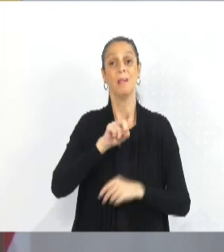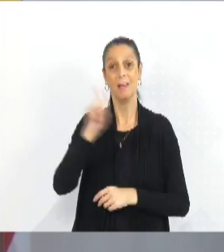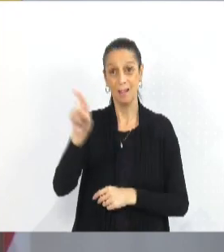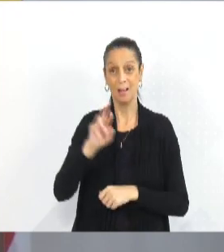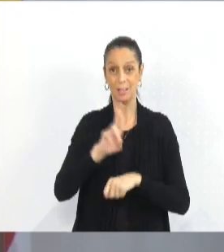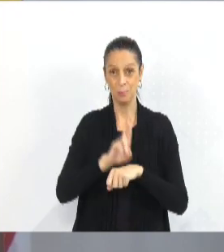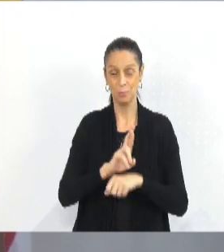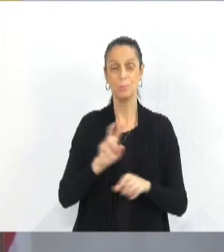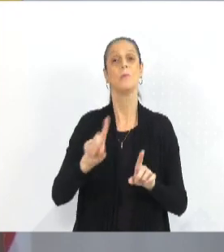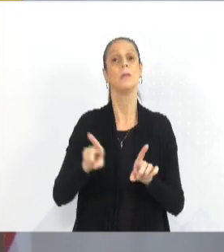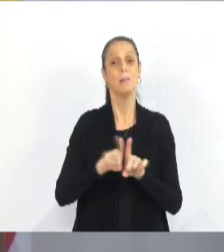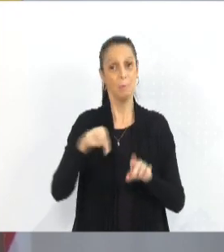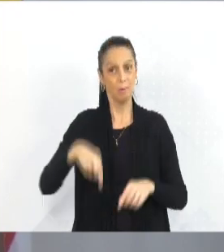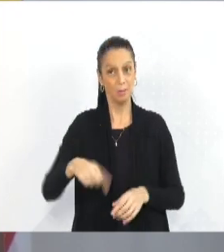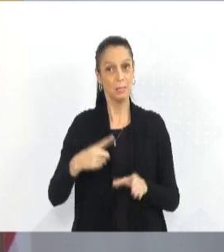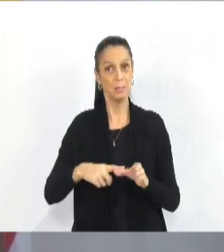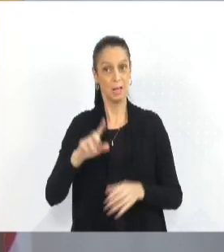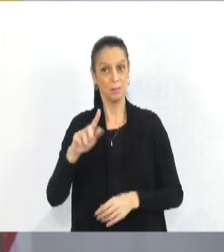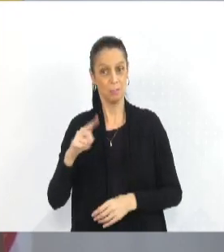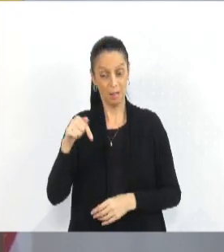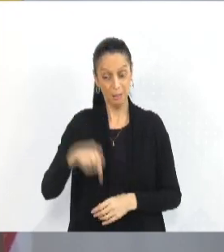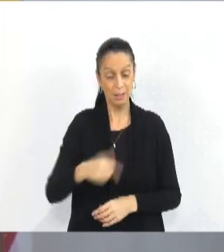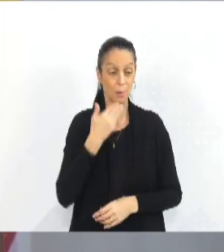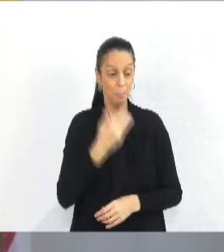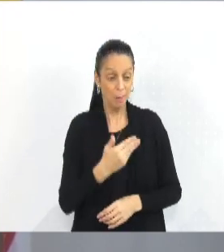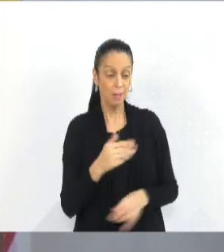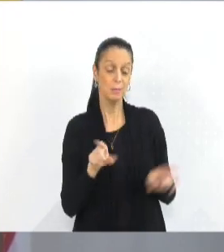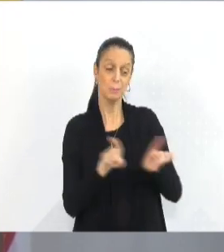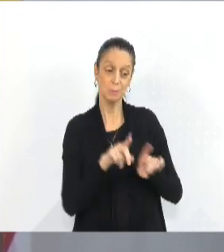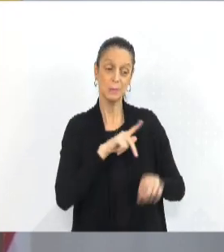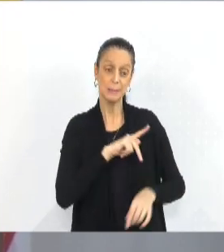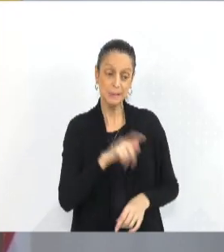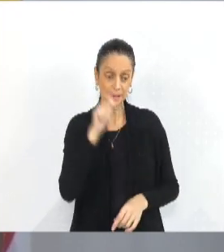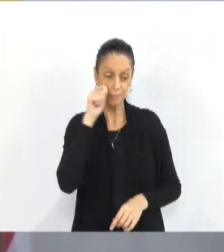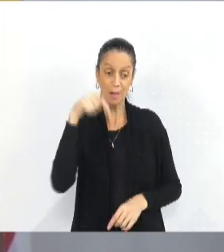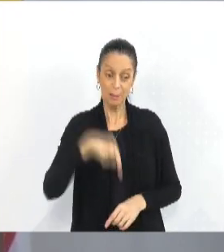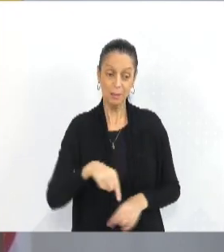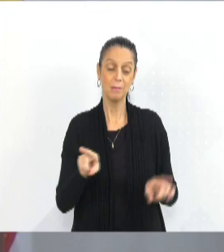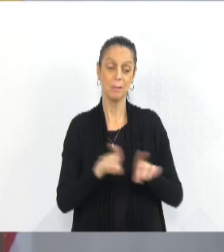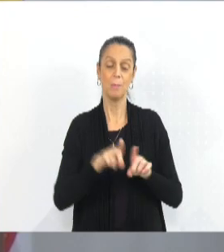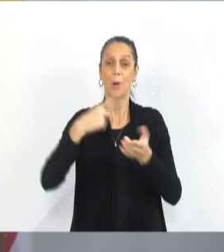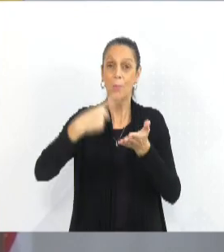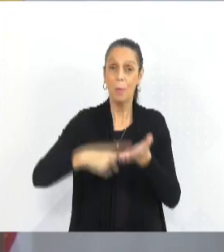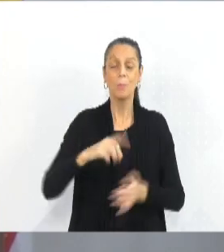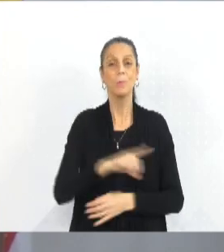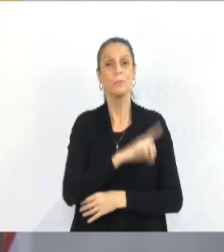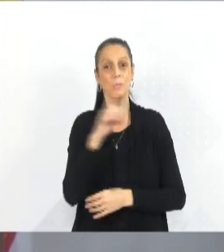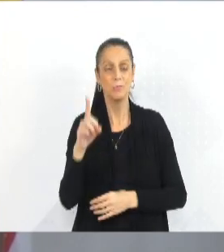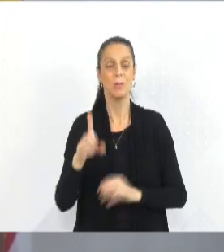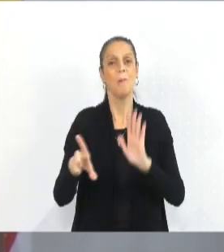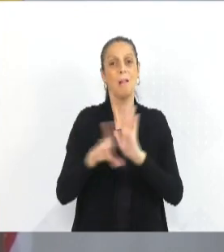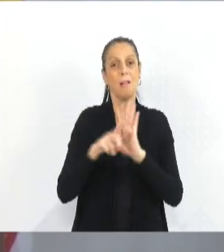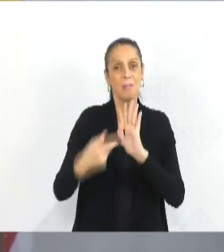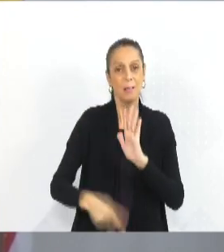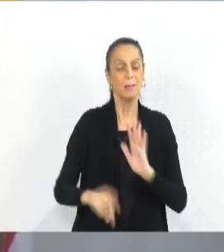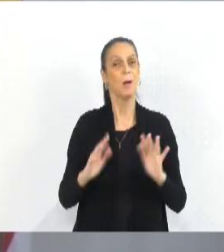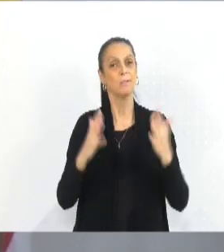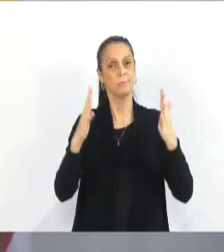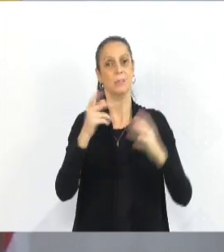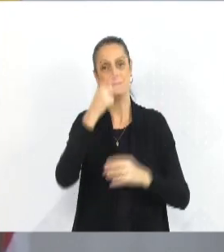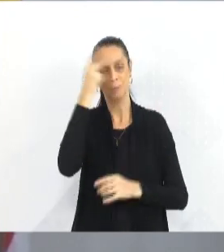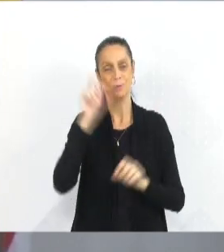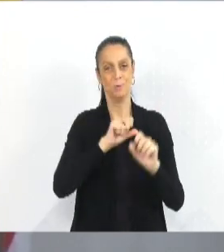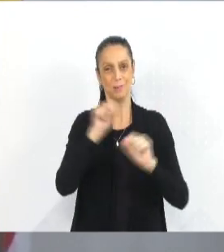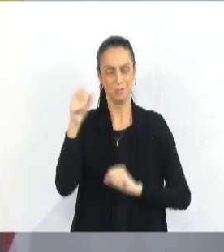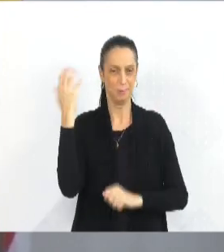e em Rio do Sul. E peço aqui ao presidente da Câmara que faça também promulgar esta lei aqui no município e